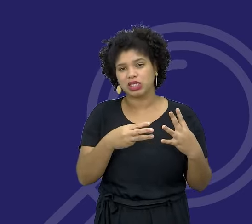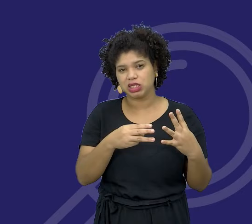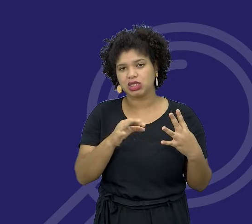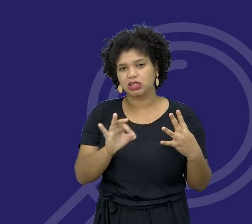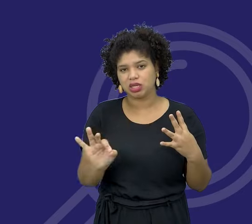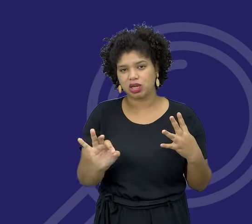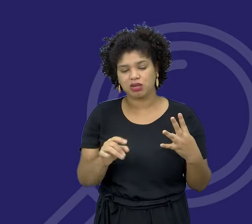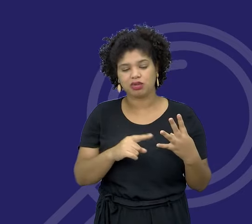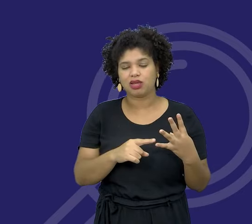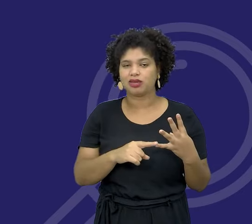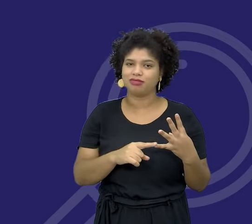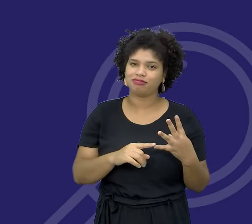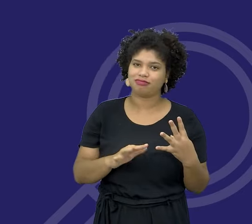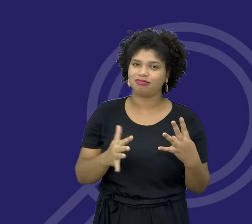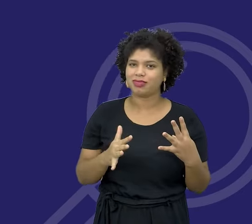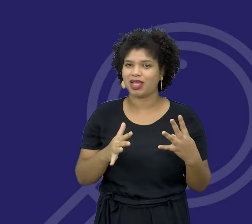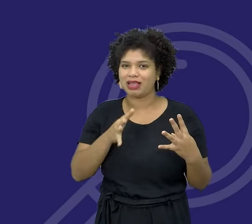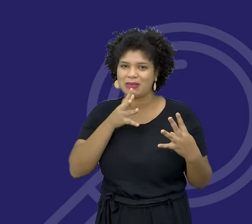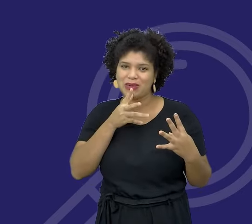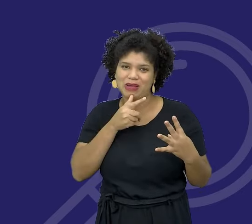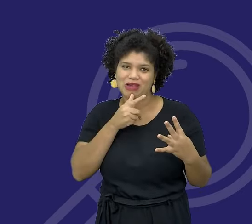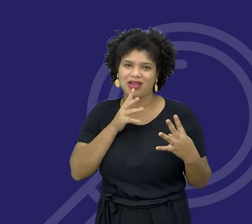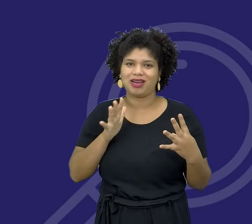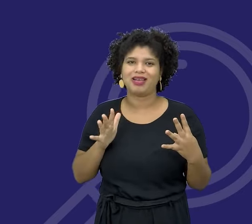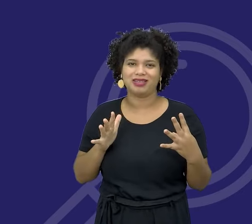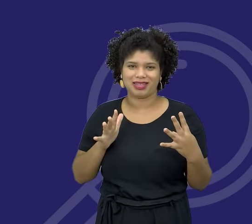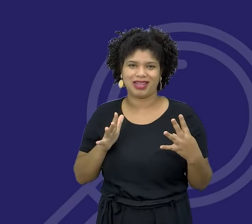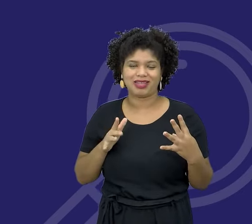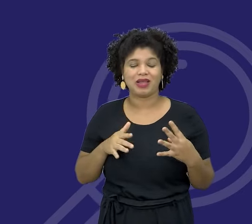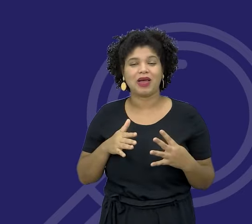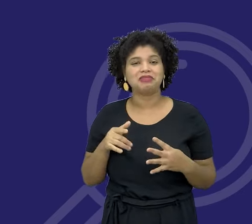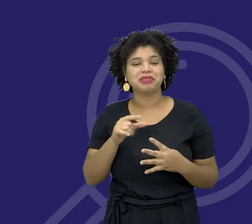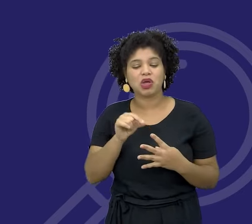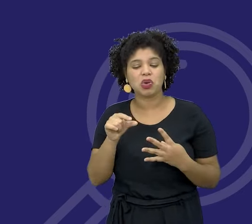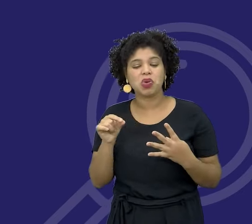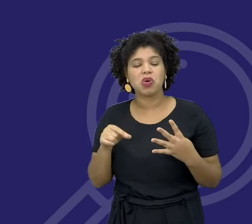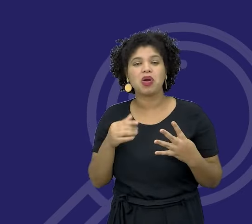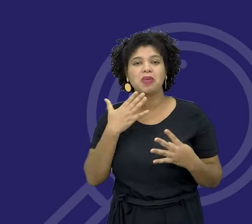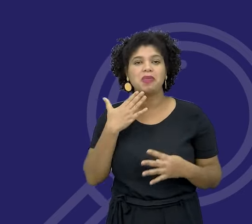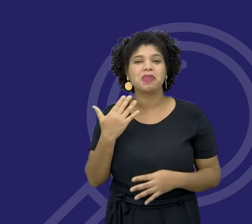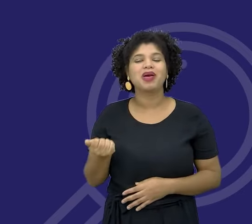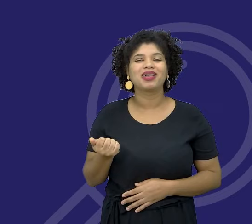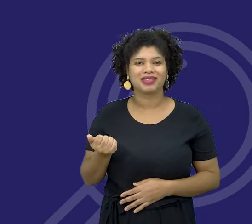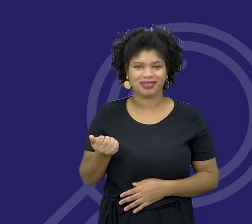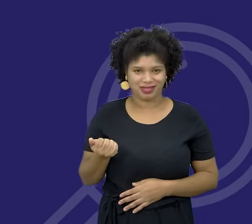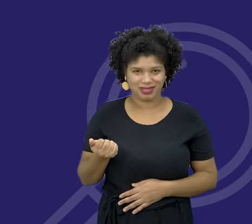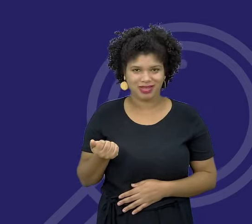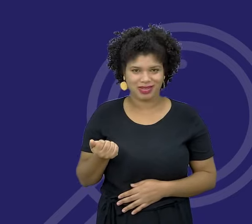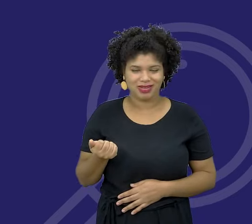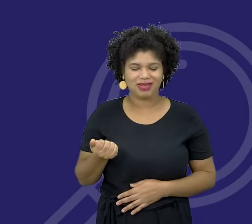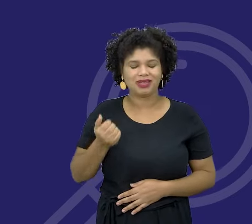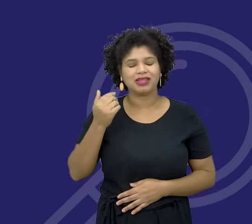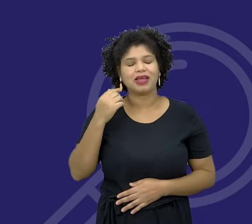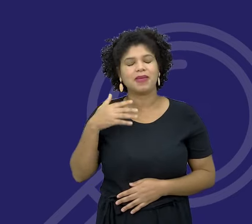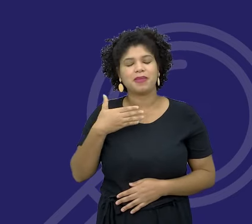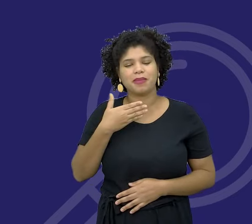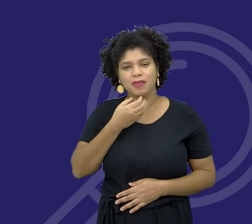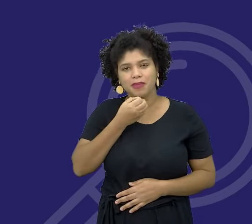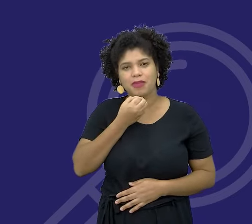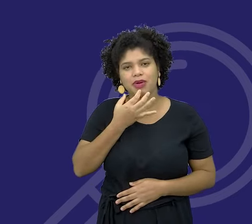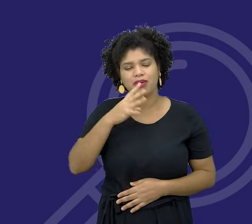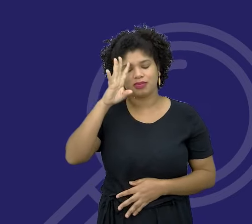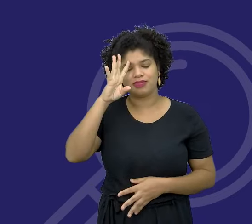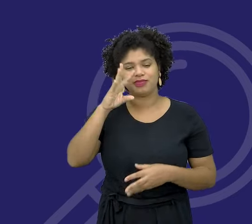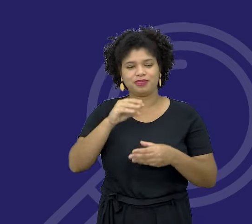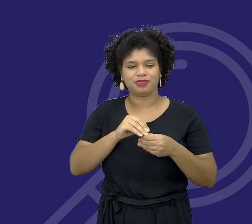repente, de uma maneira mais rápida? Ou de uma maneira, assim, metodologicamente